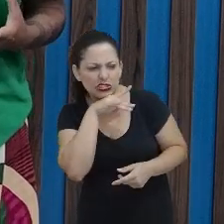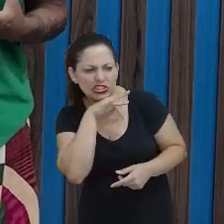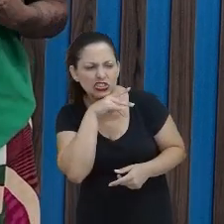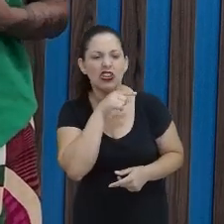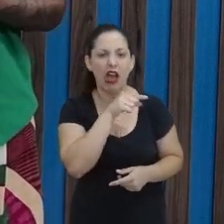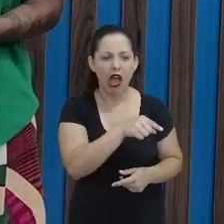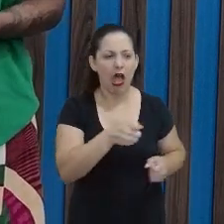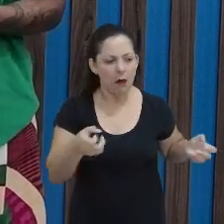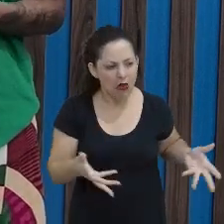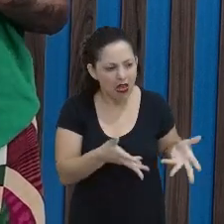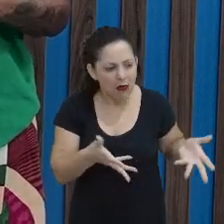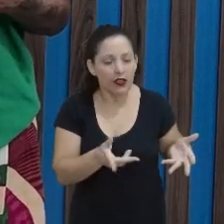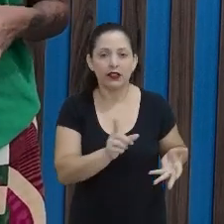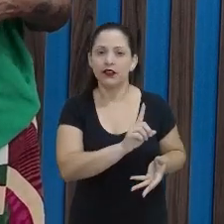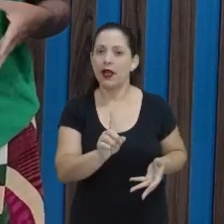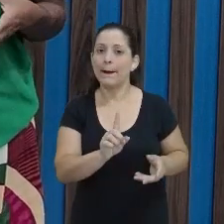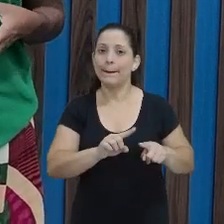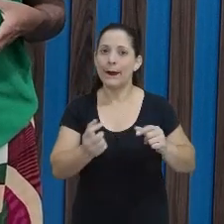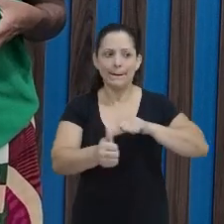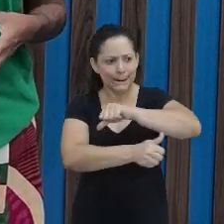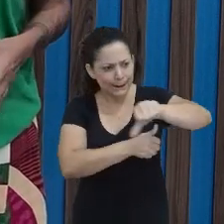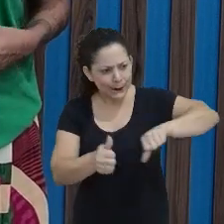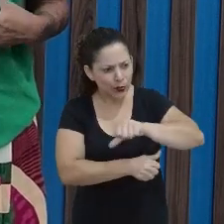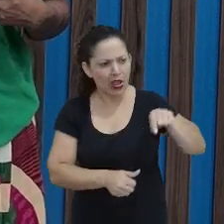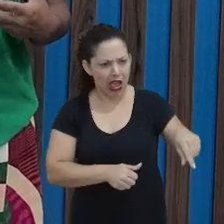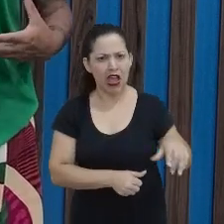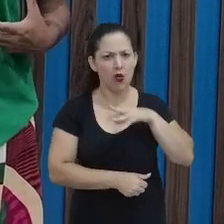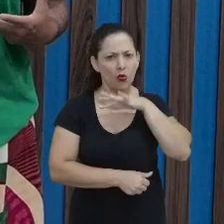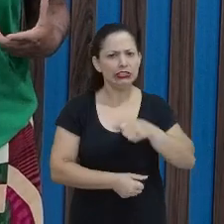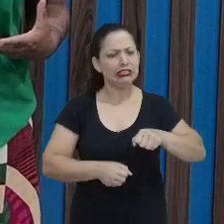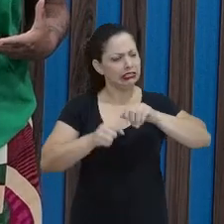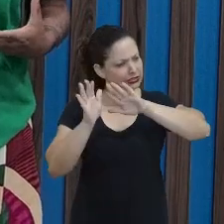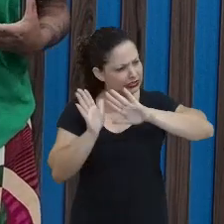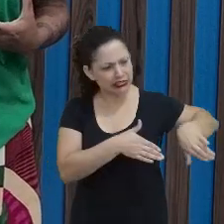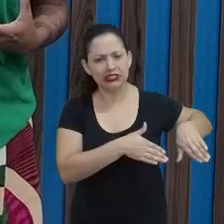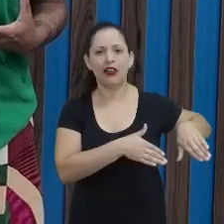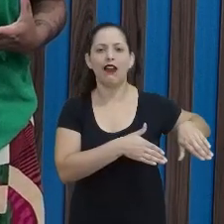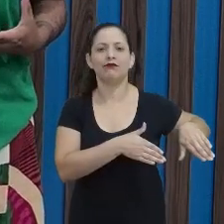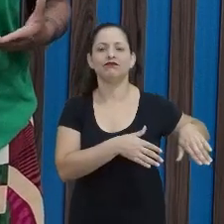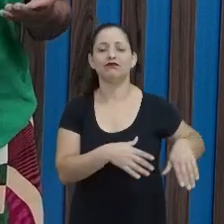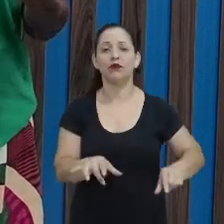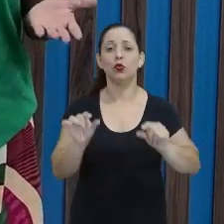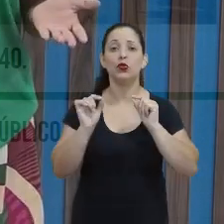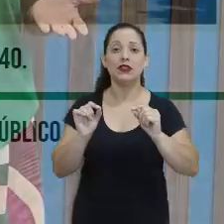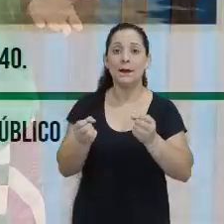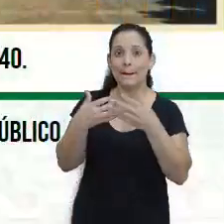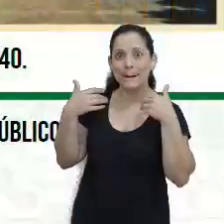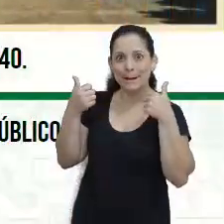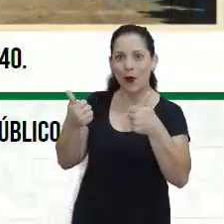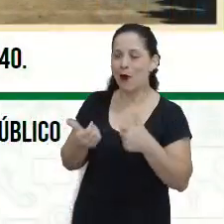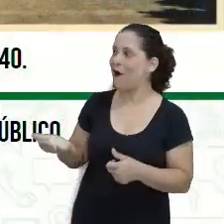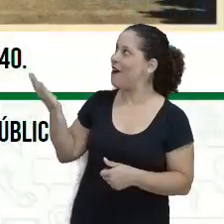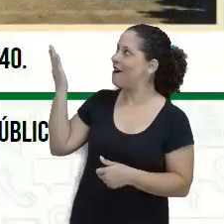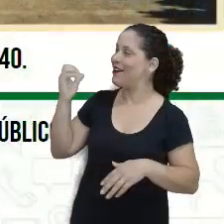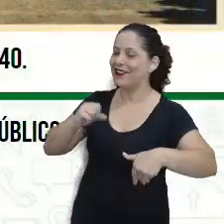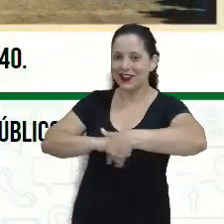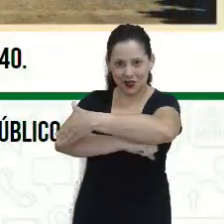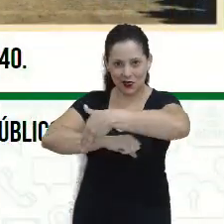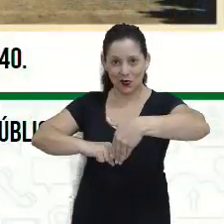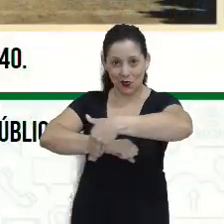a gente deve mudar, a gente deve lutar para mudar isso negativo. Mas temos muitas coisas boas, como por exemplo, essa Rua do Bom Jesus,